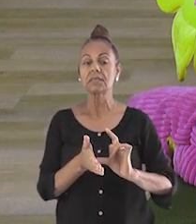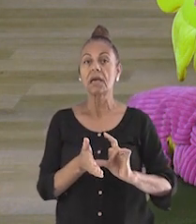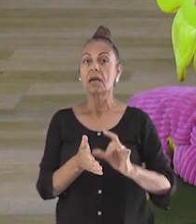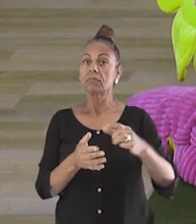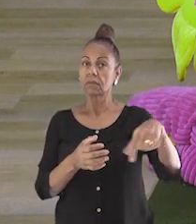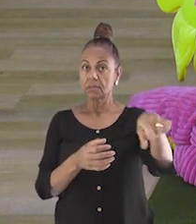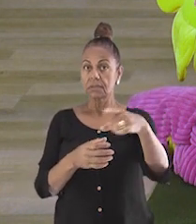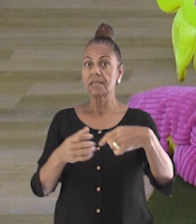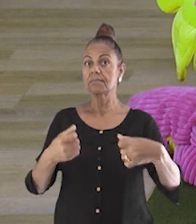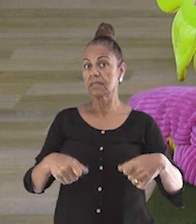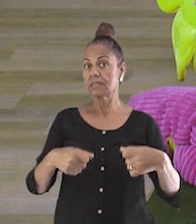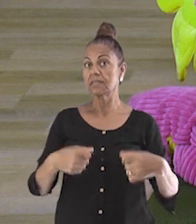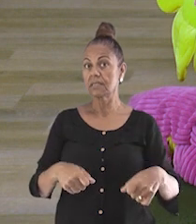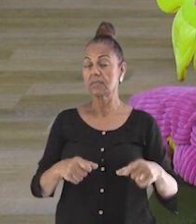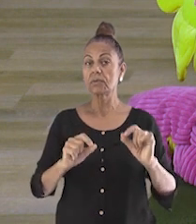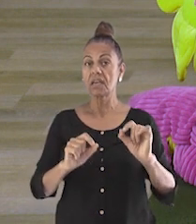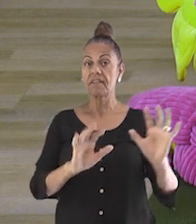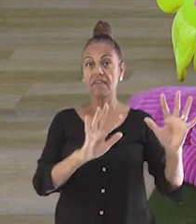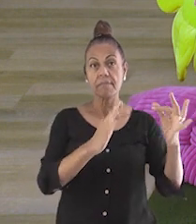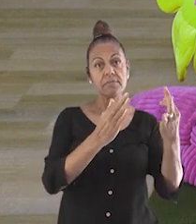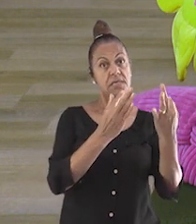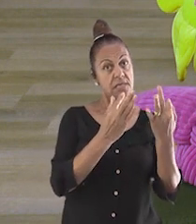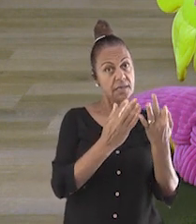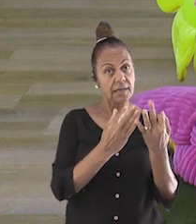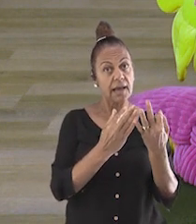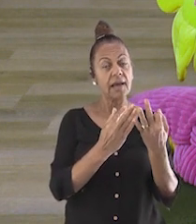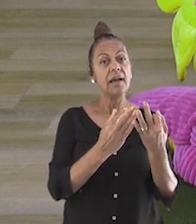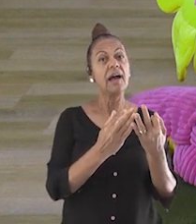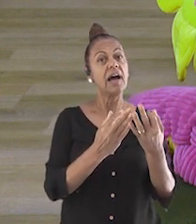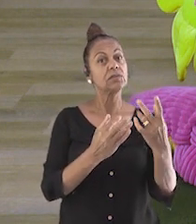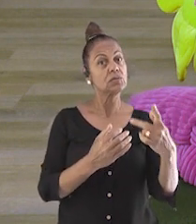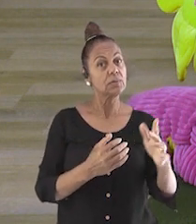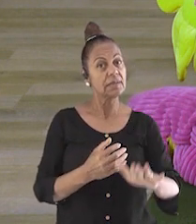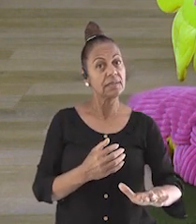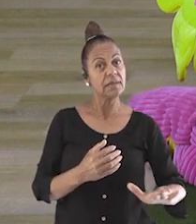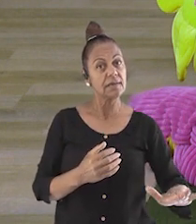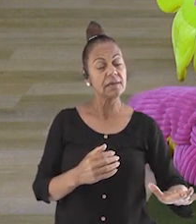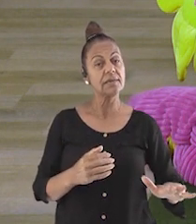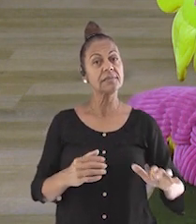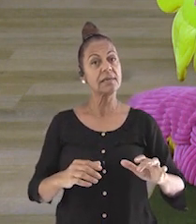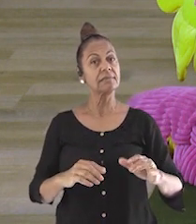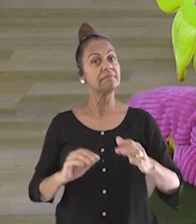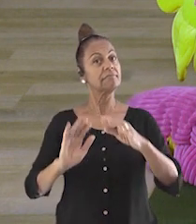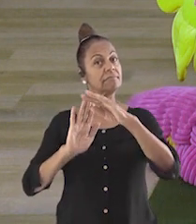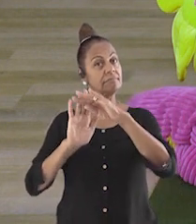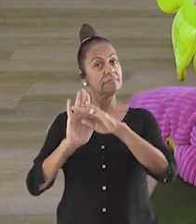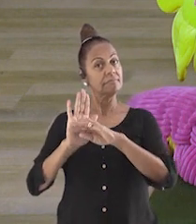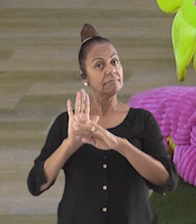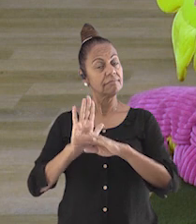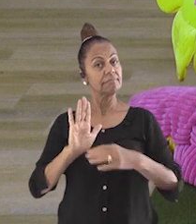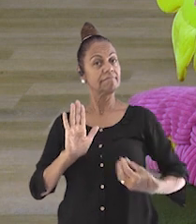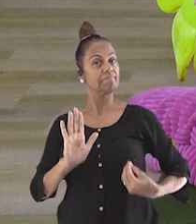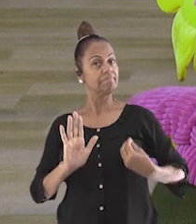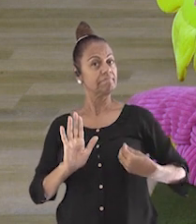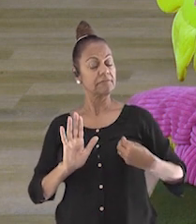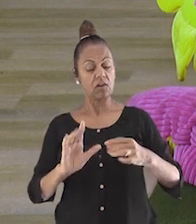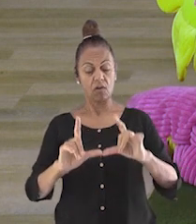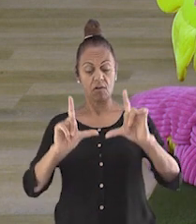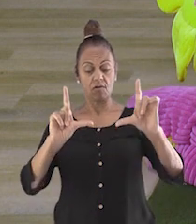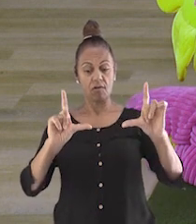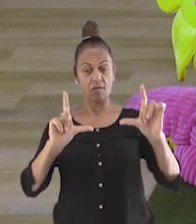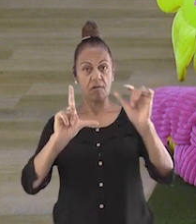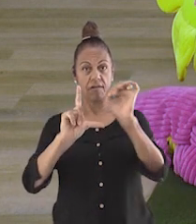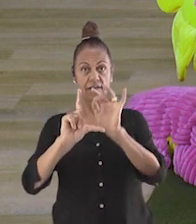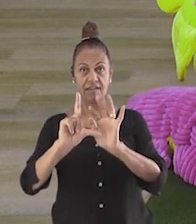festa, registre a presença da sua criança apontando o celular para o QR Code que está